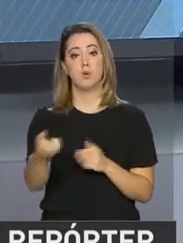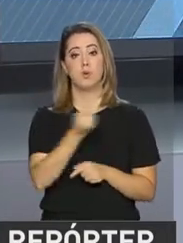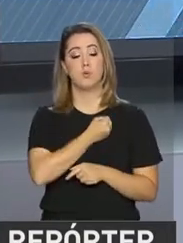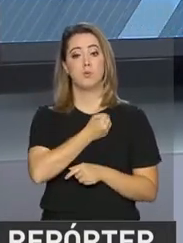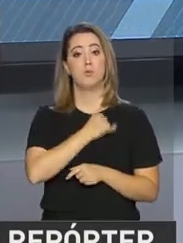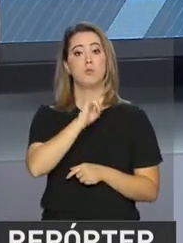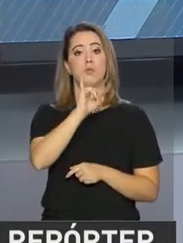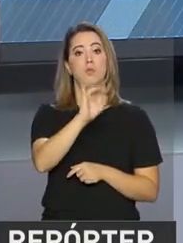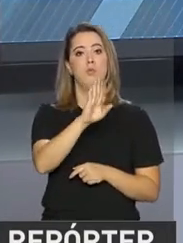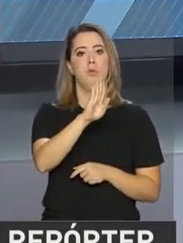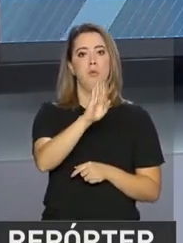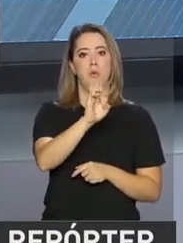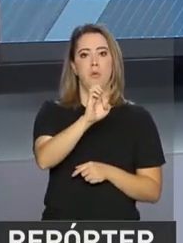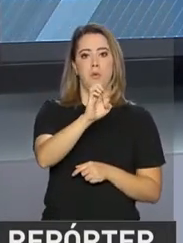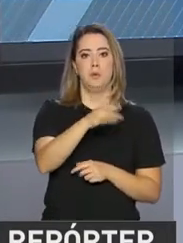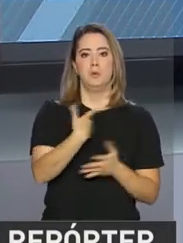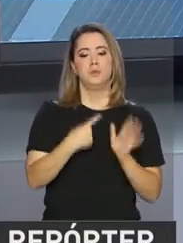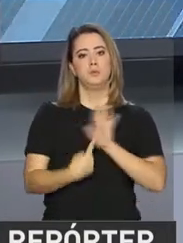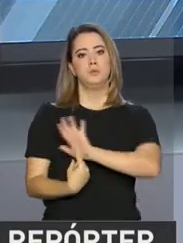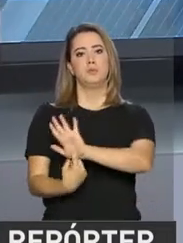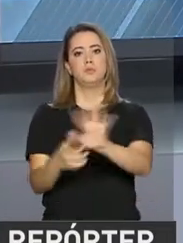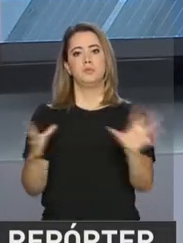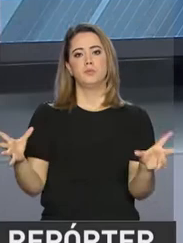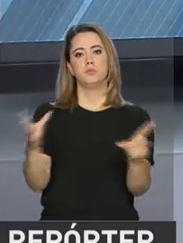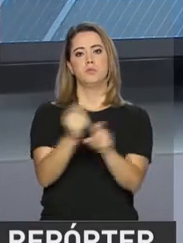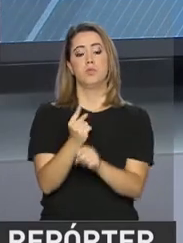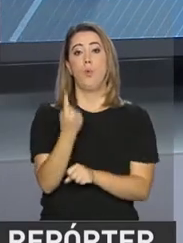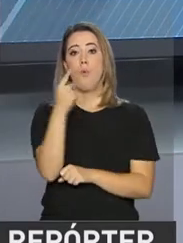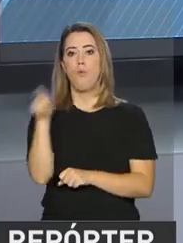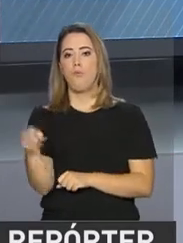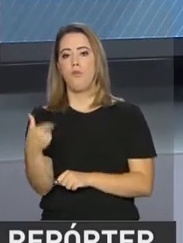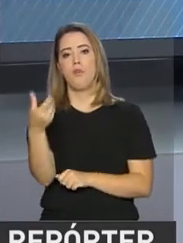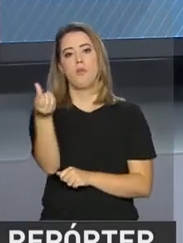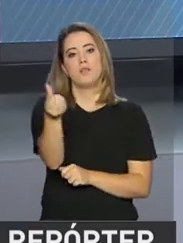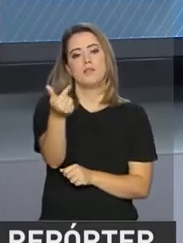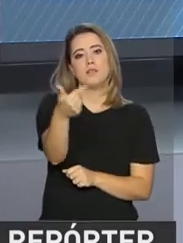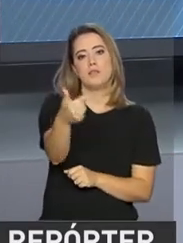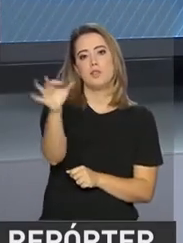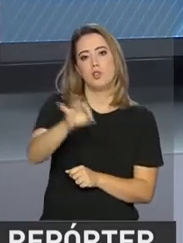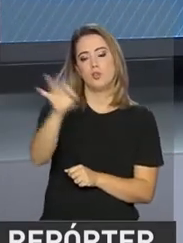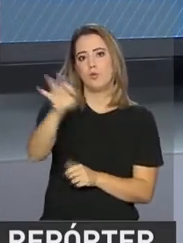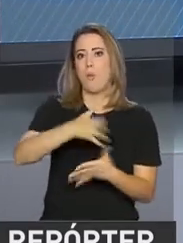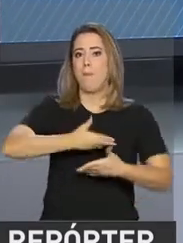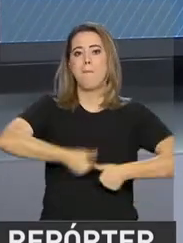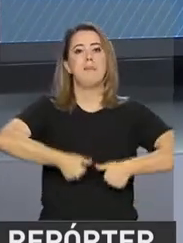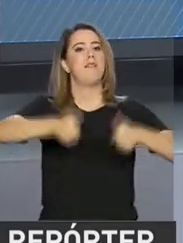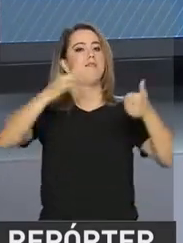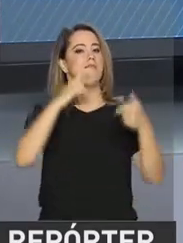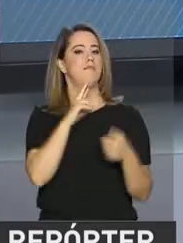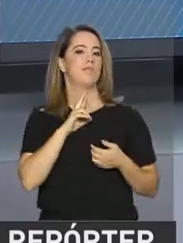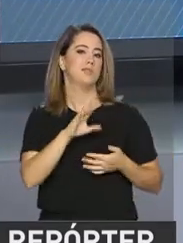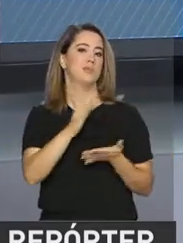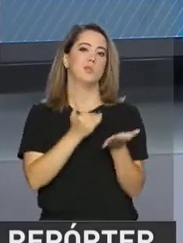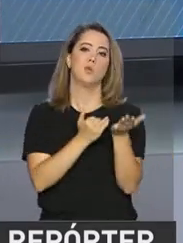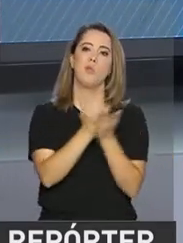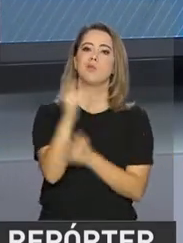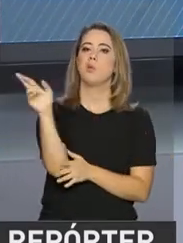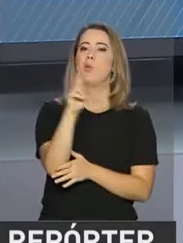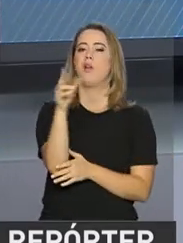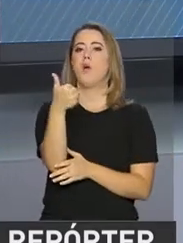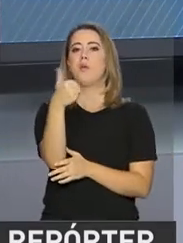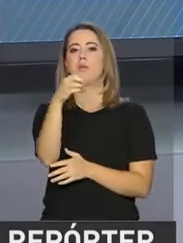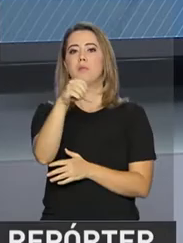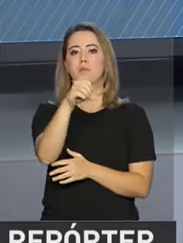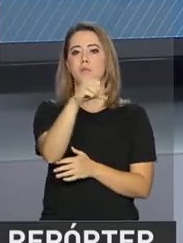mostram que o acumulado do ano está em 1,62 por cento o melhor resultado desde a implantação do plano real em